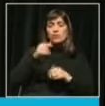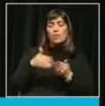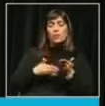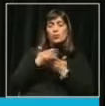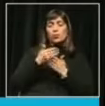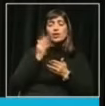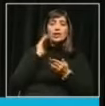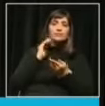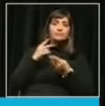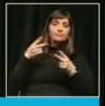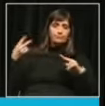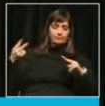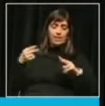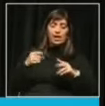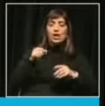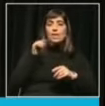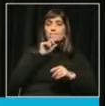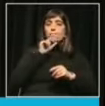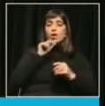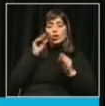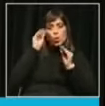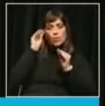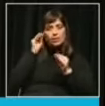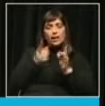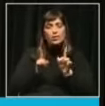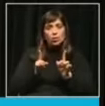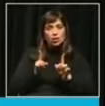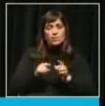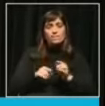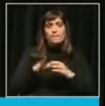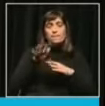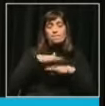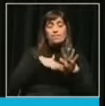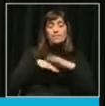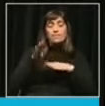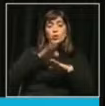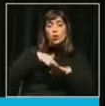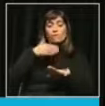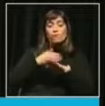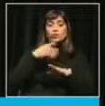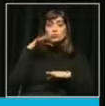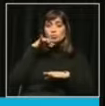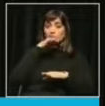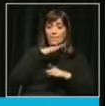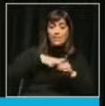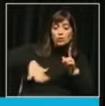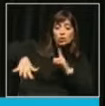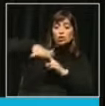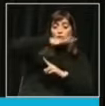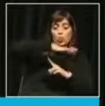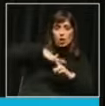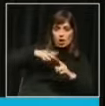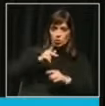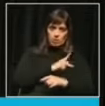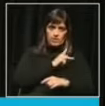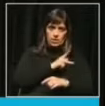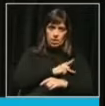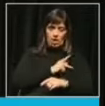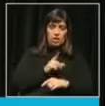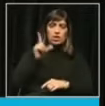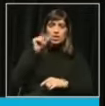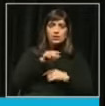libera recomendar a Câmara Municipal de Braga EA implementação do fosso de policiamento em toda a zona envolvente à universidade